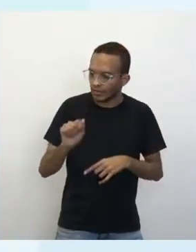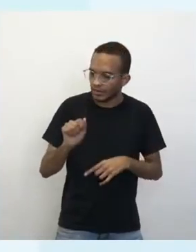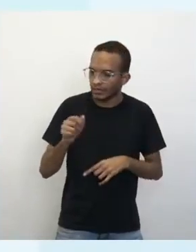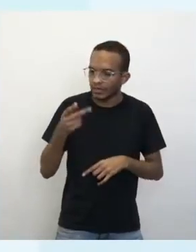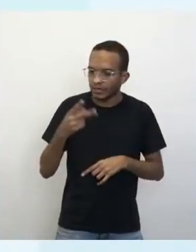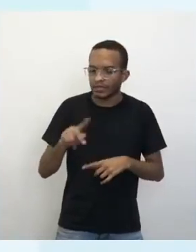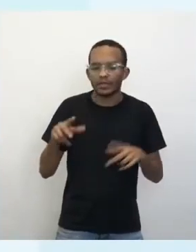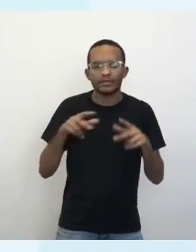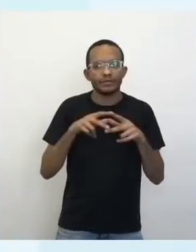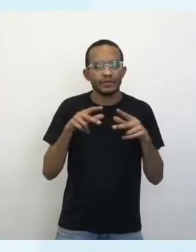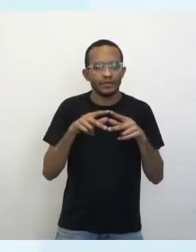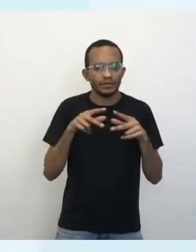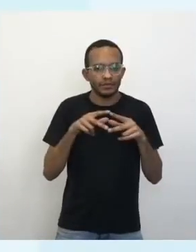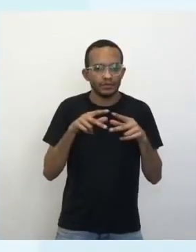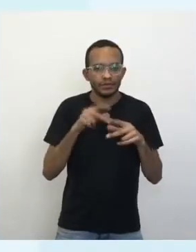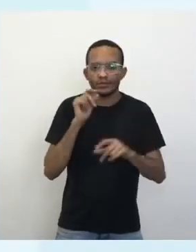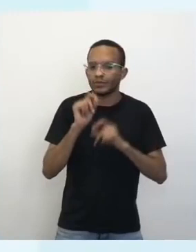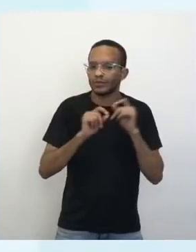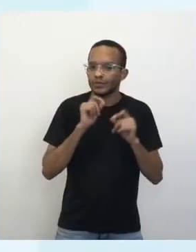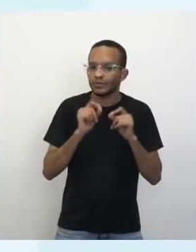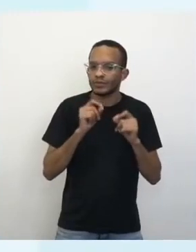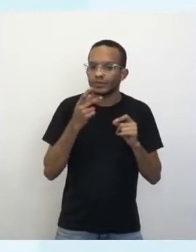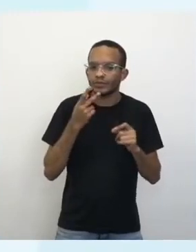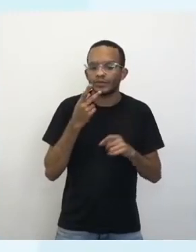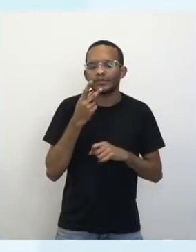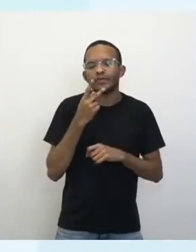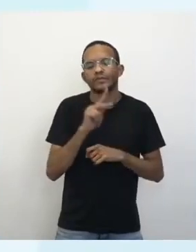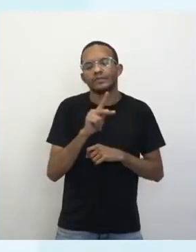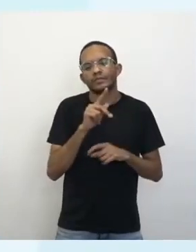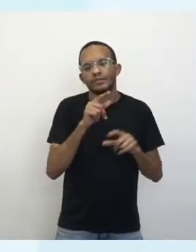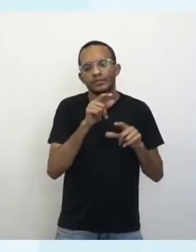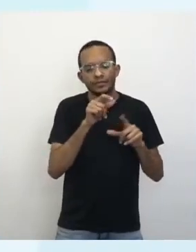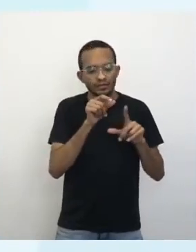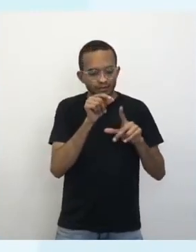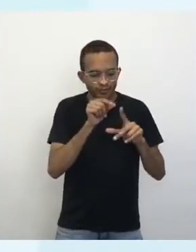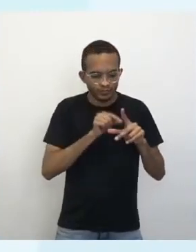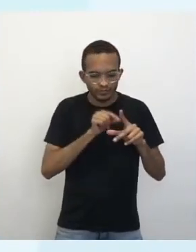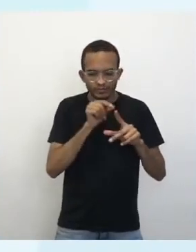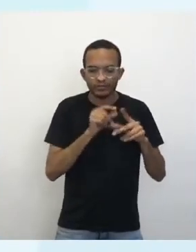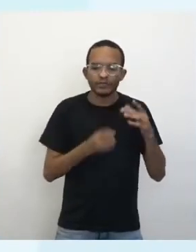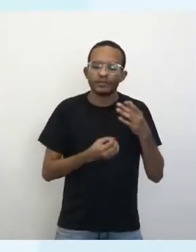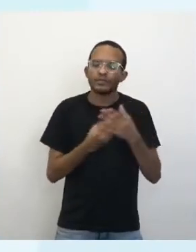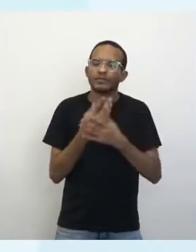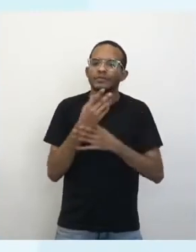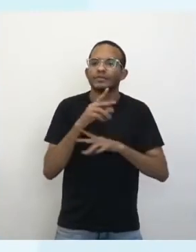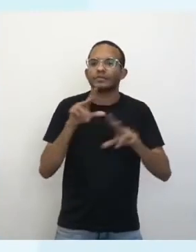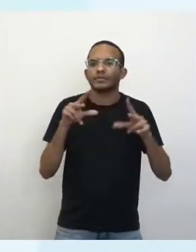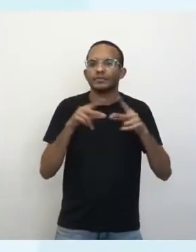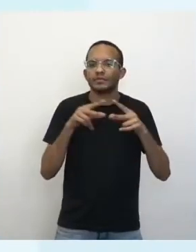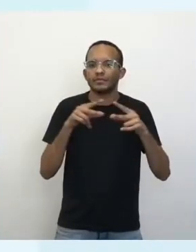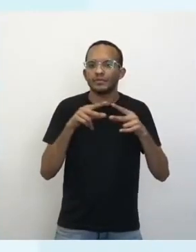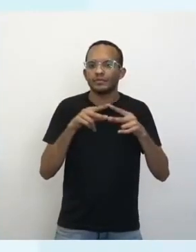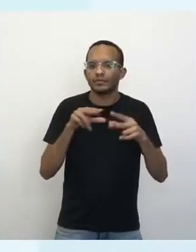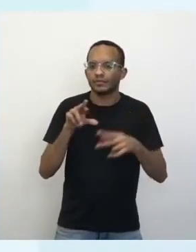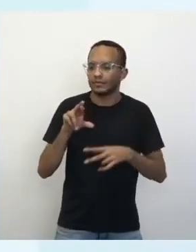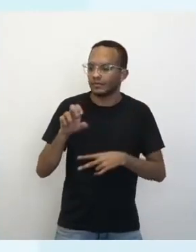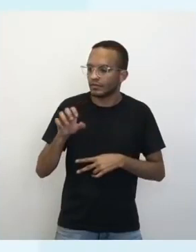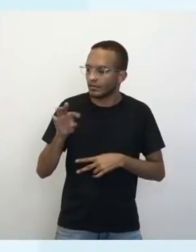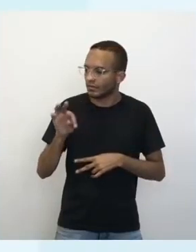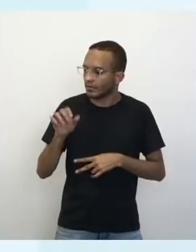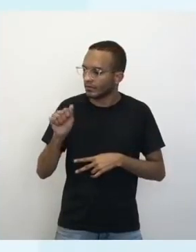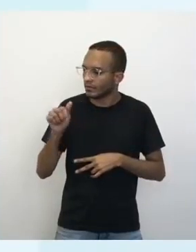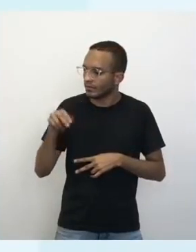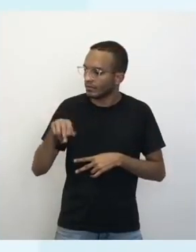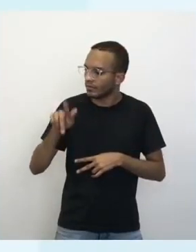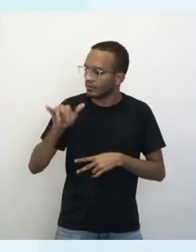apótema da pirâmide é esta linha que forma o triângulo retângulo. E ela,